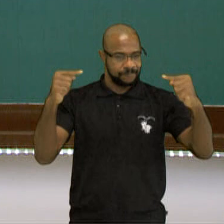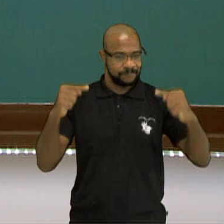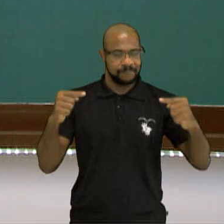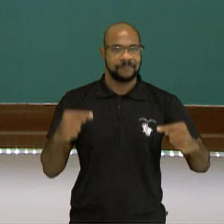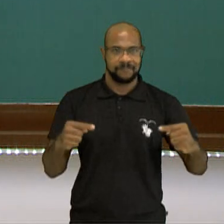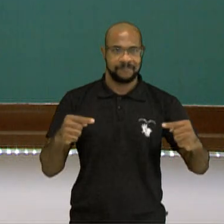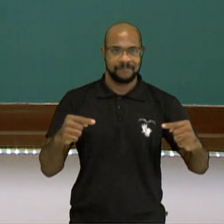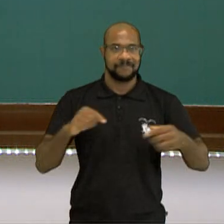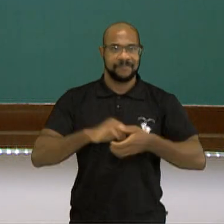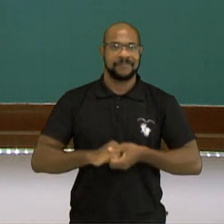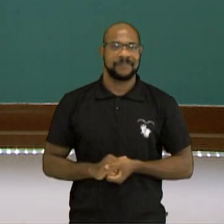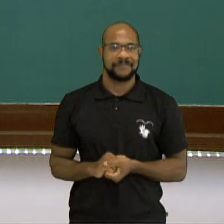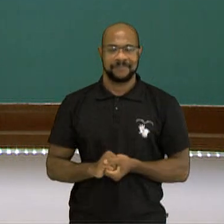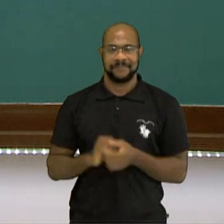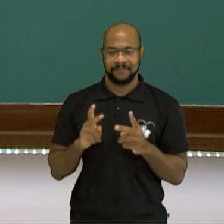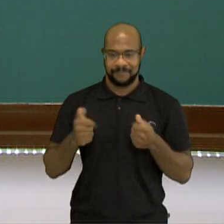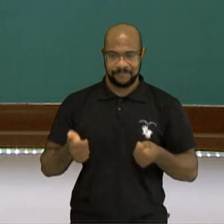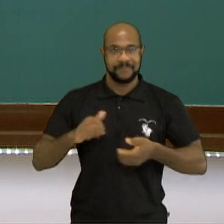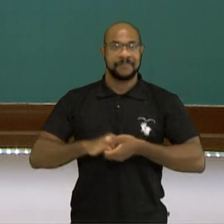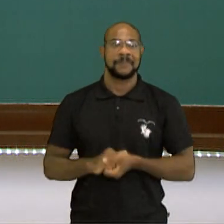resolução dessa função, tá bom?